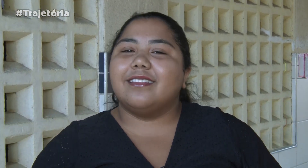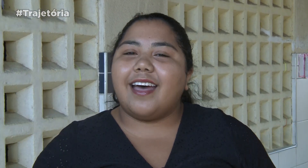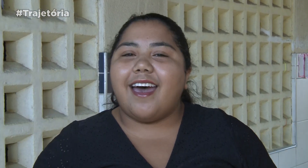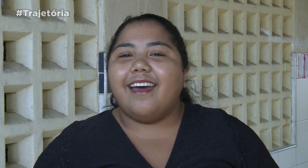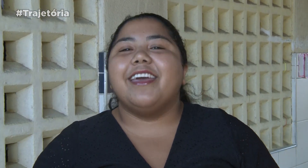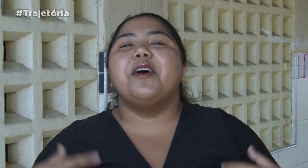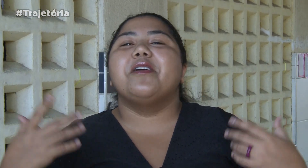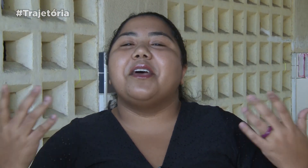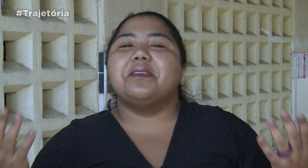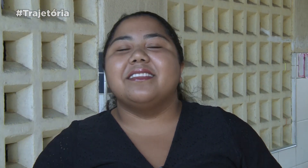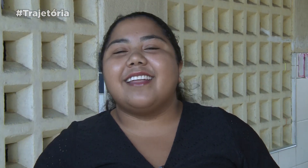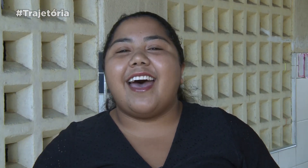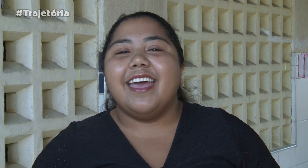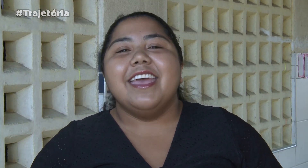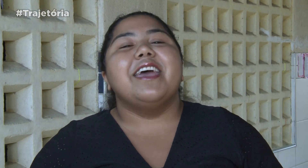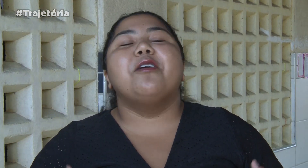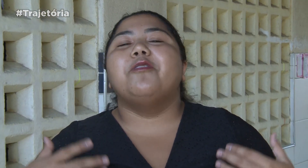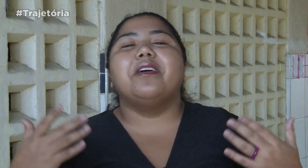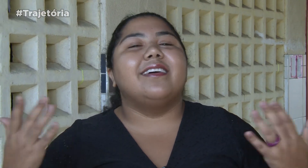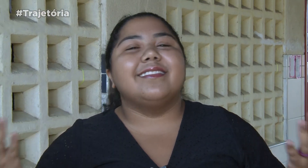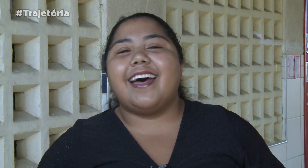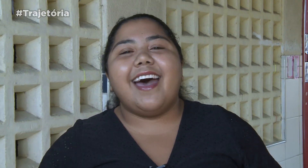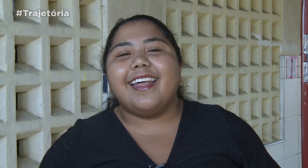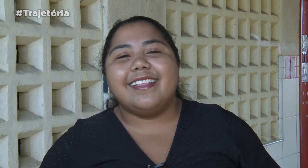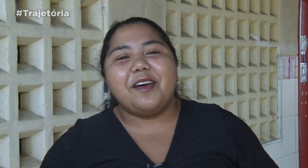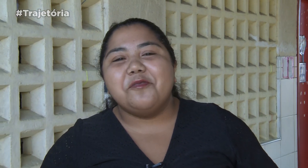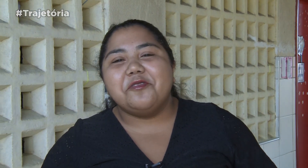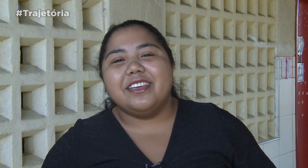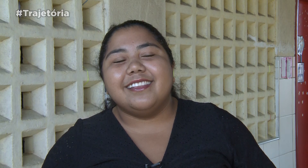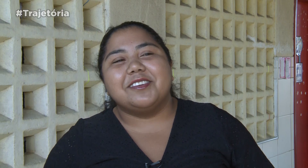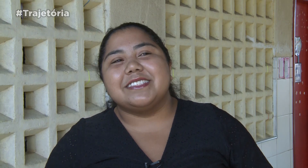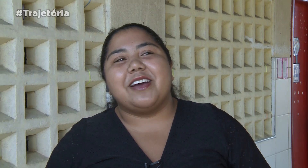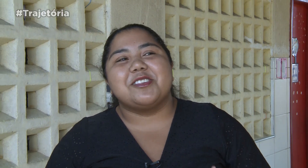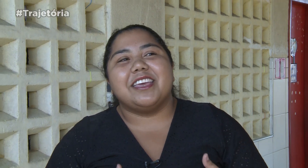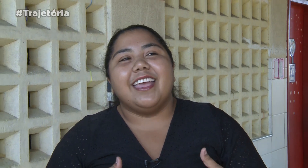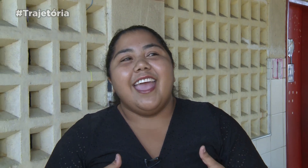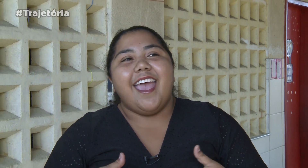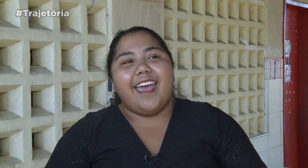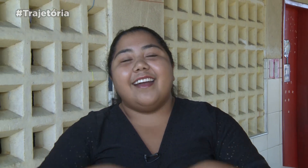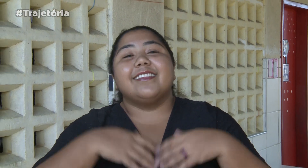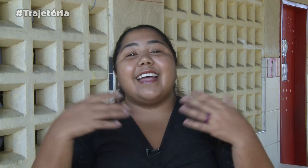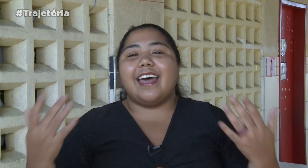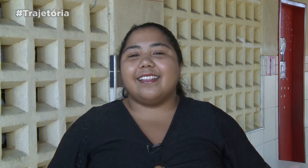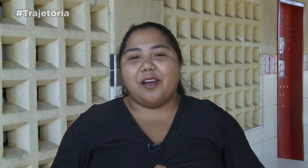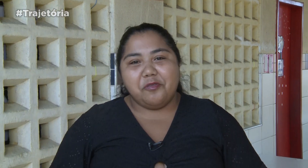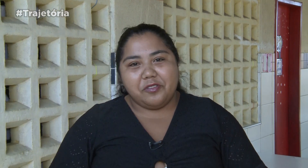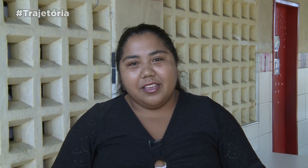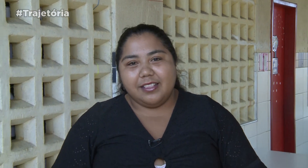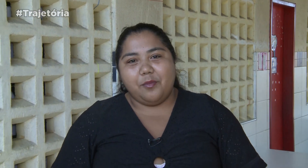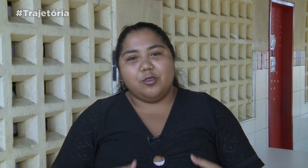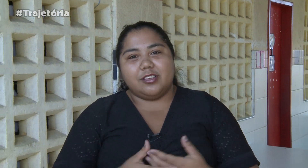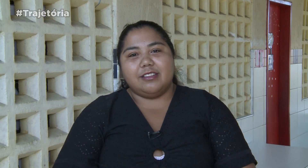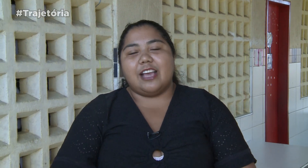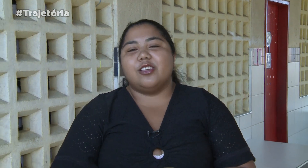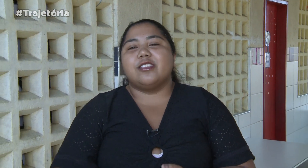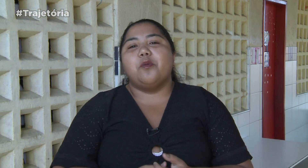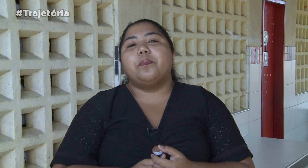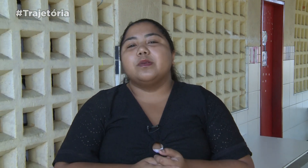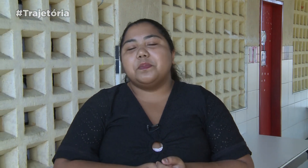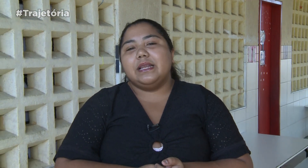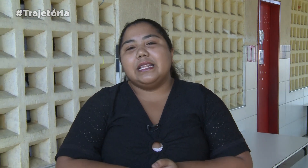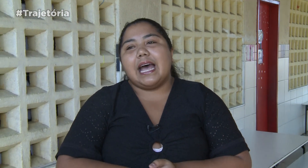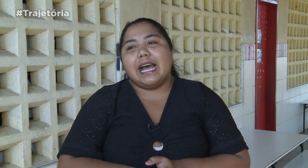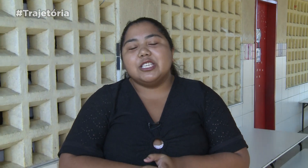quero cantar, eu vou cantar até o fim. Então, assim, eu acho que é cantar até o fim, demonstrando que a gente